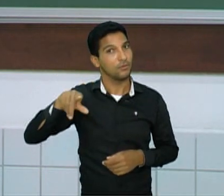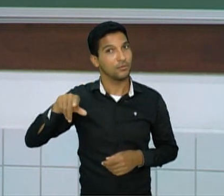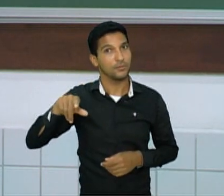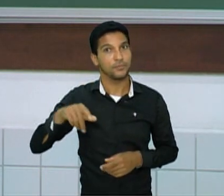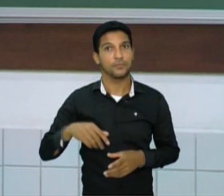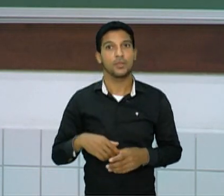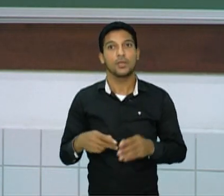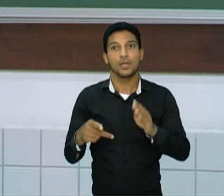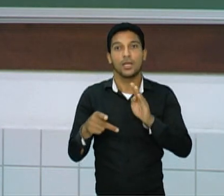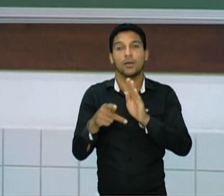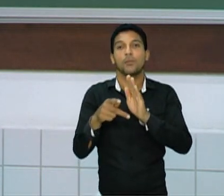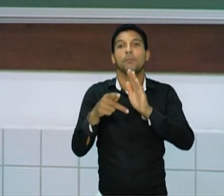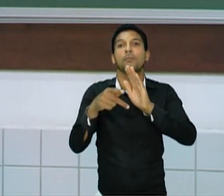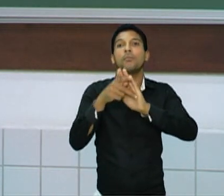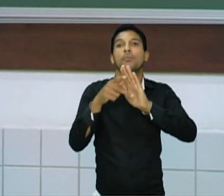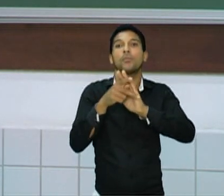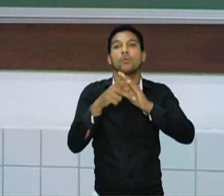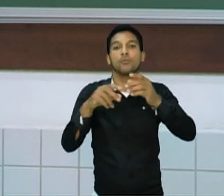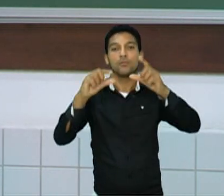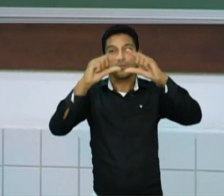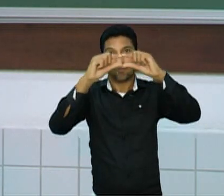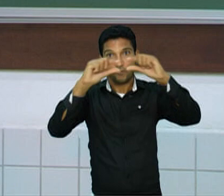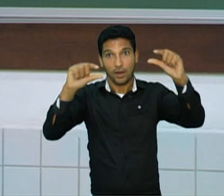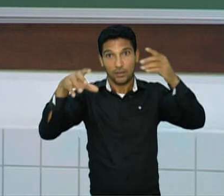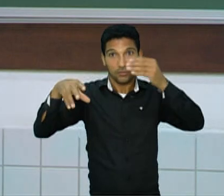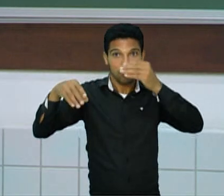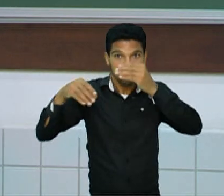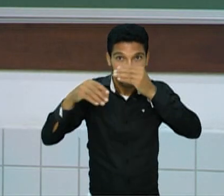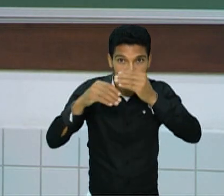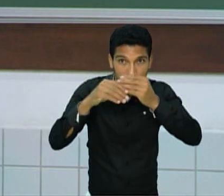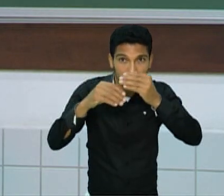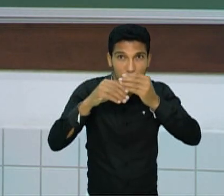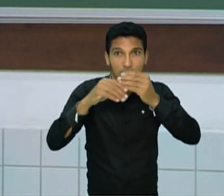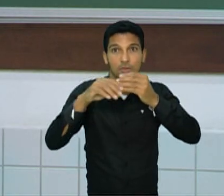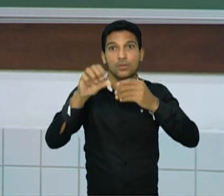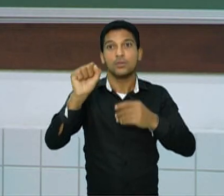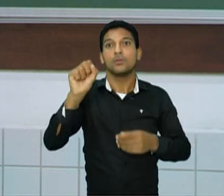subordinada, objetiva e indireta, tá?